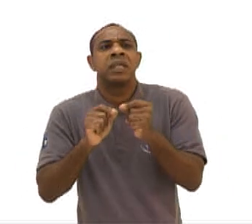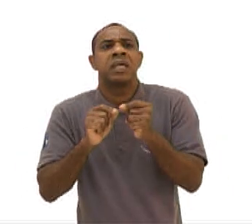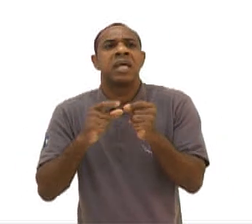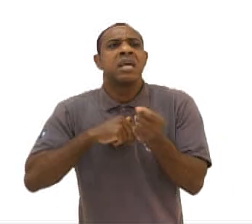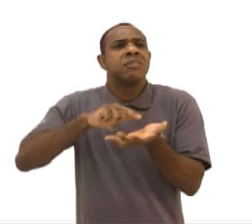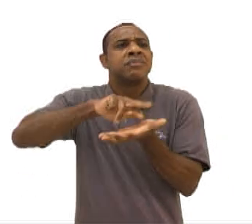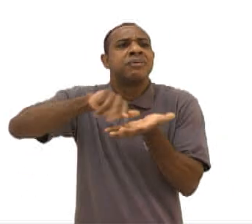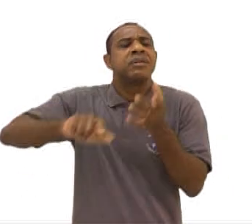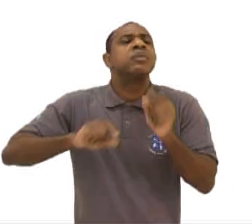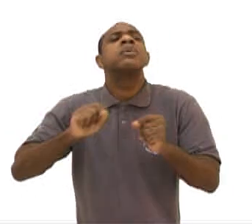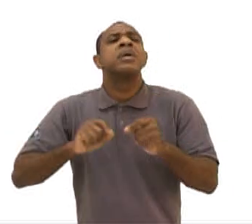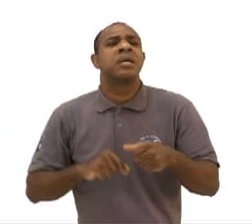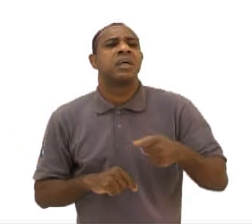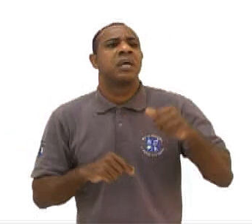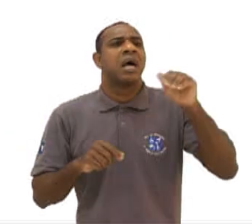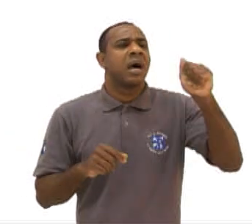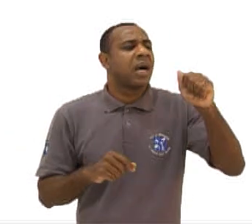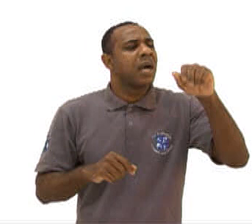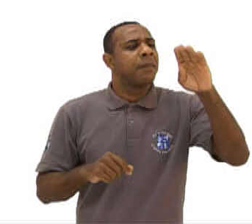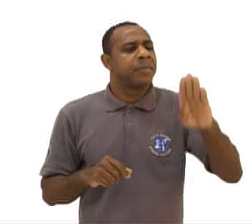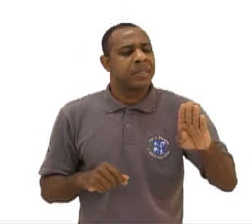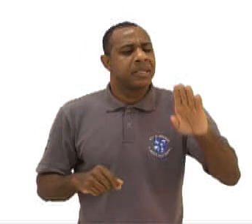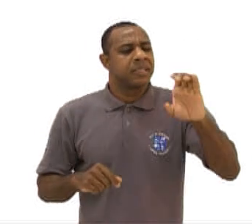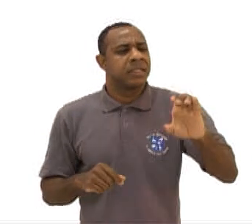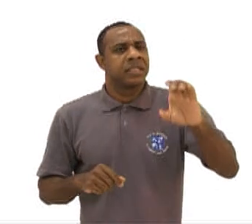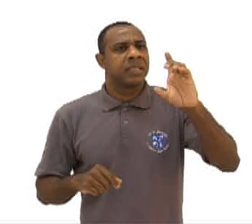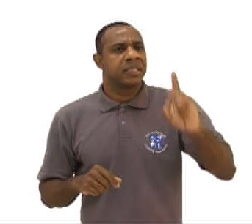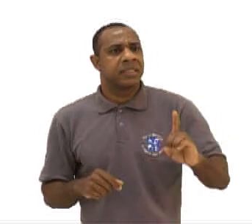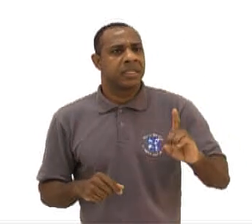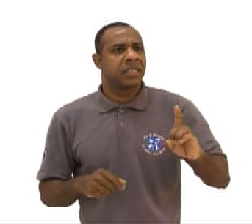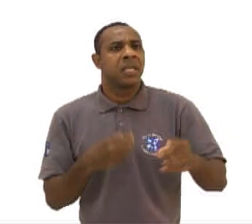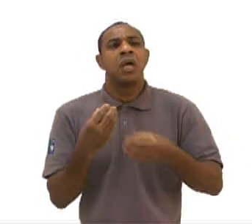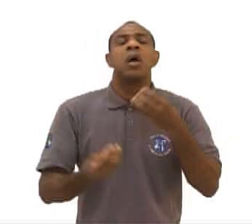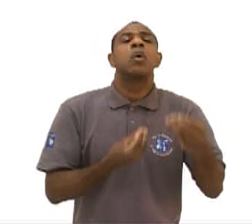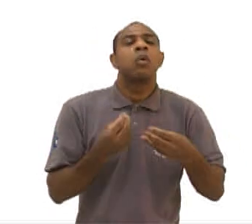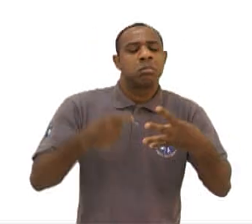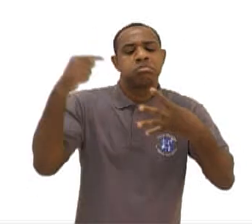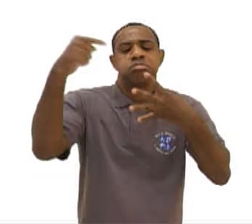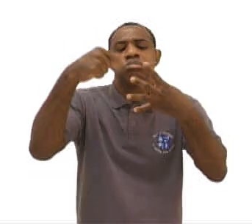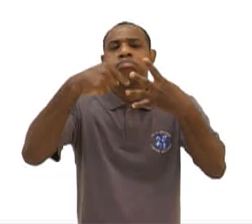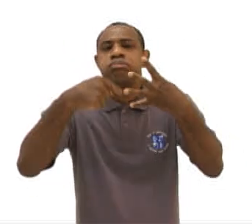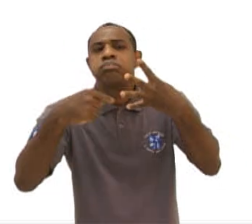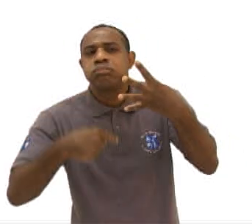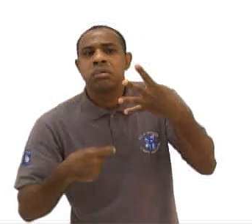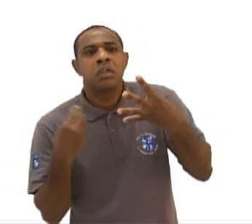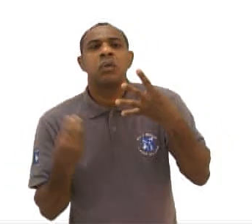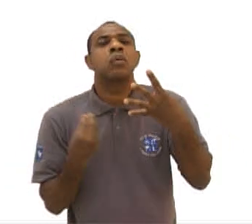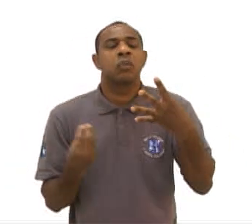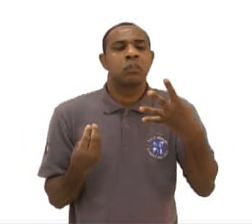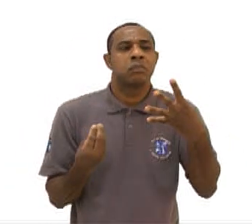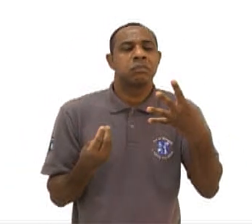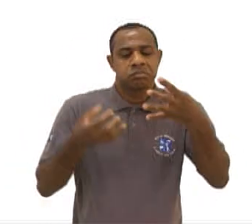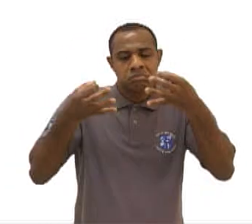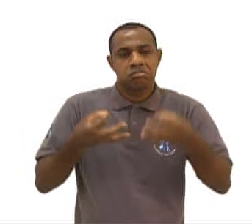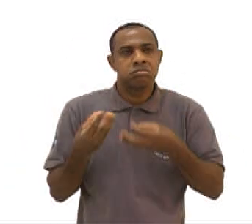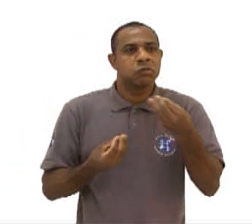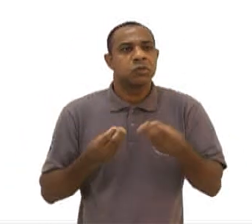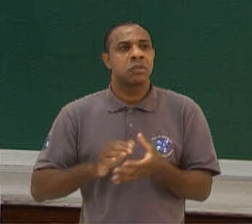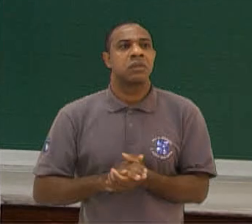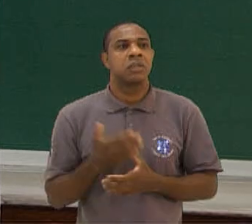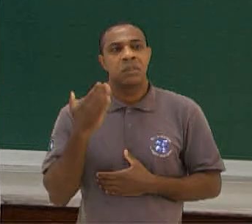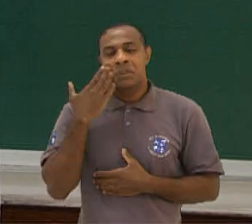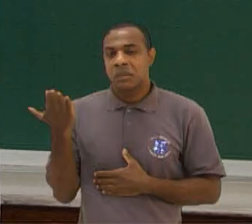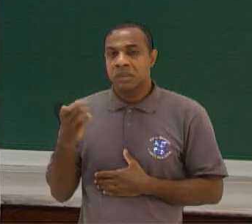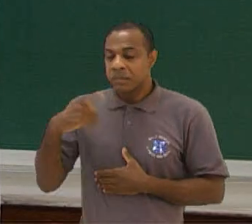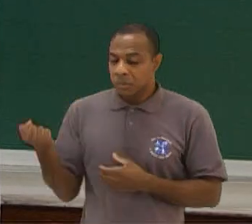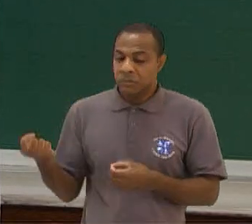B, mecânica e biológica, alternativa C, química e biológica, ou alternativa D, mecânica e peristáltica.